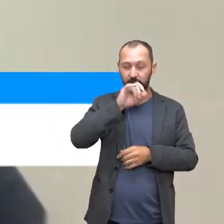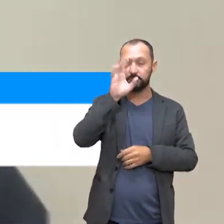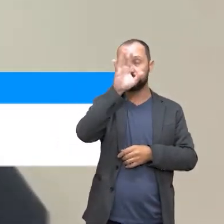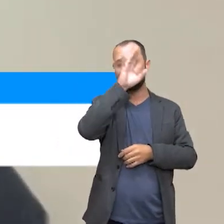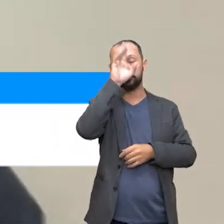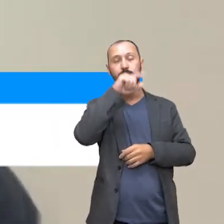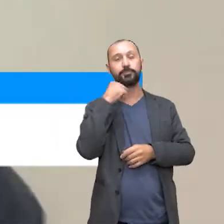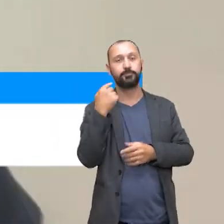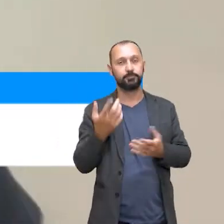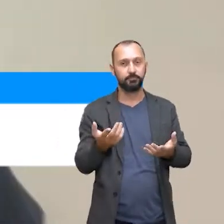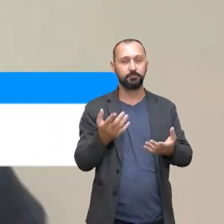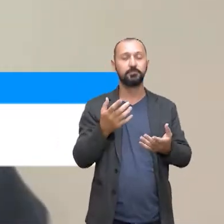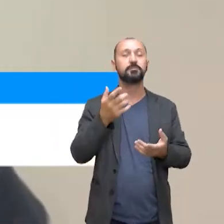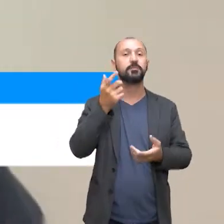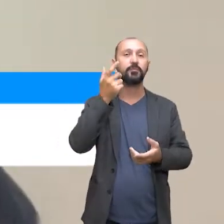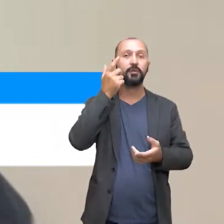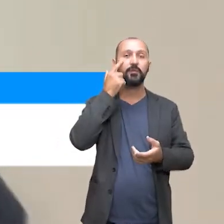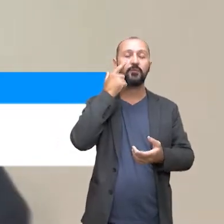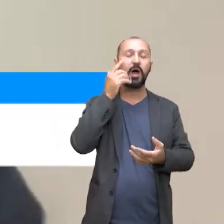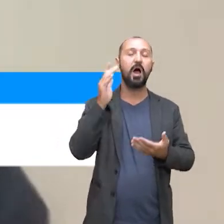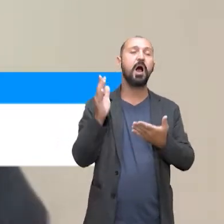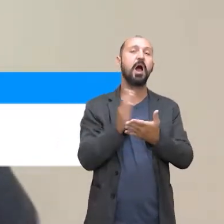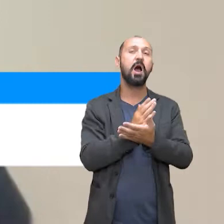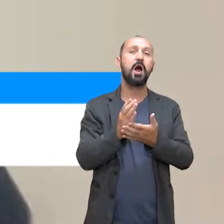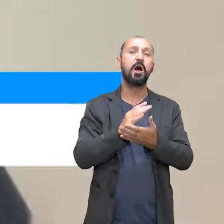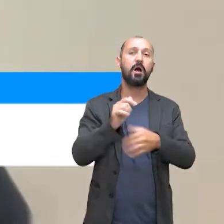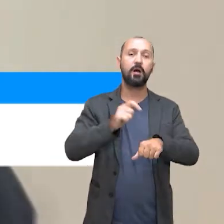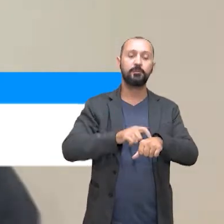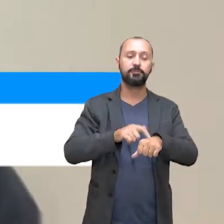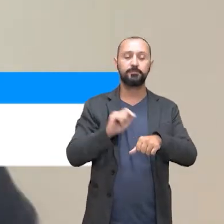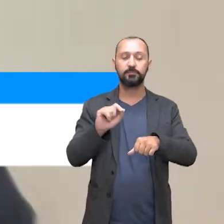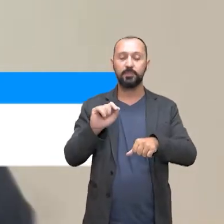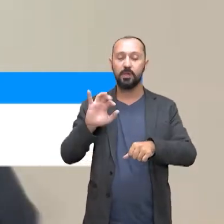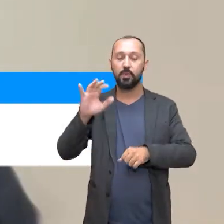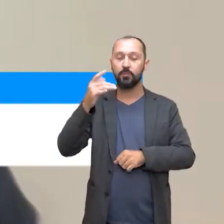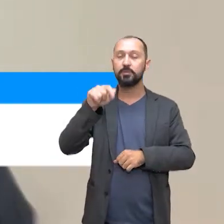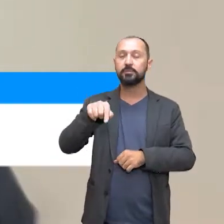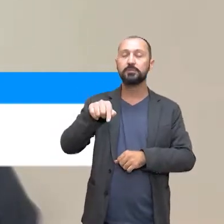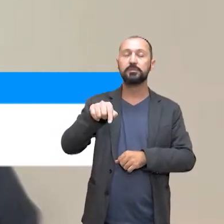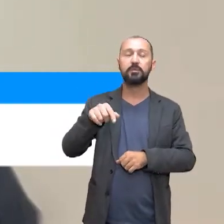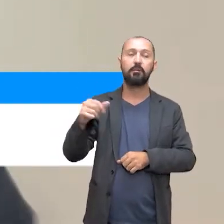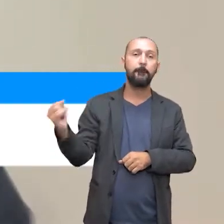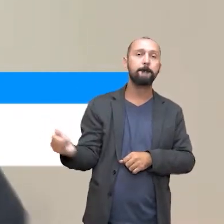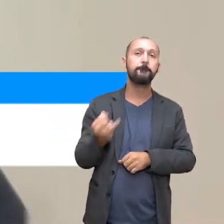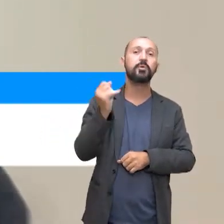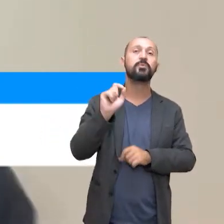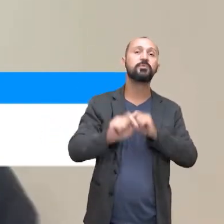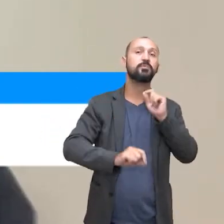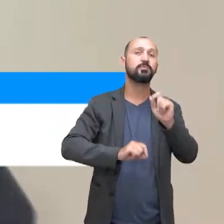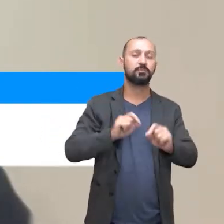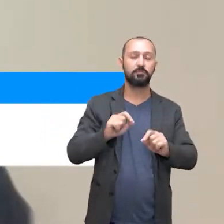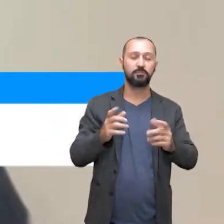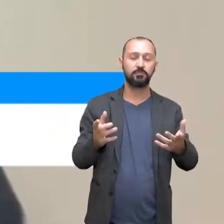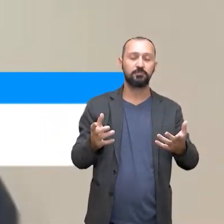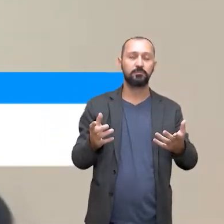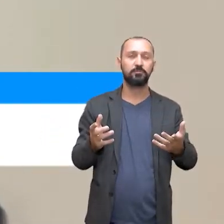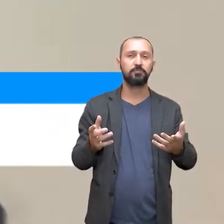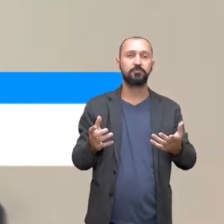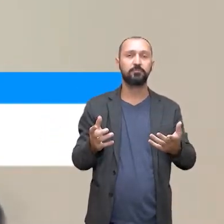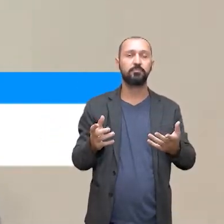em momentos que a gente vê esses acontecimentos, é